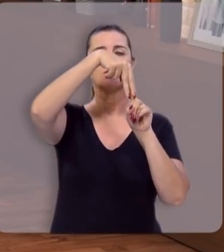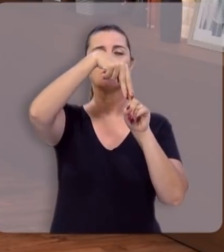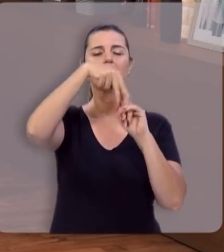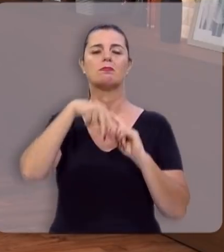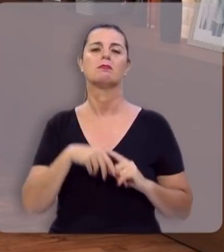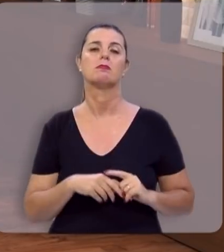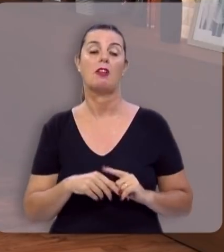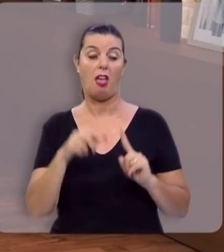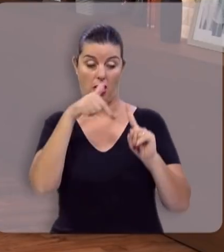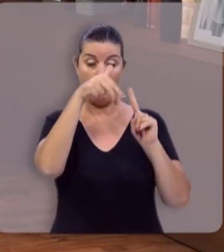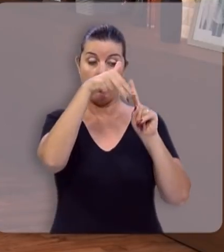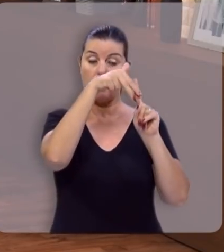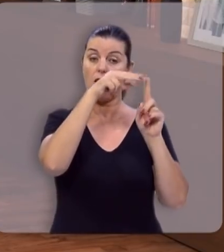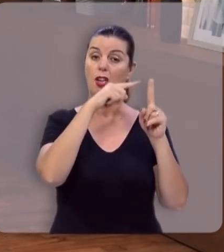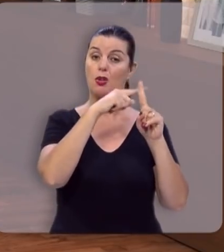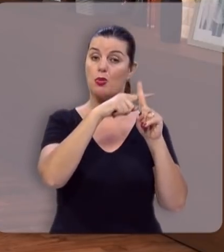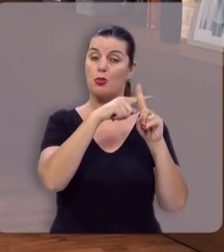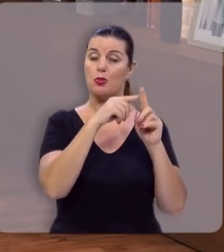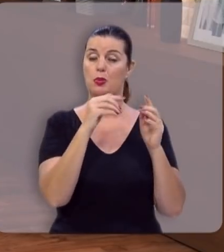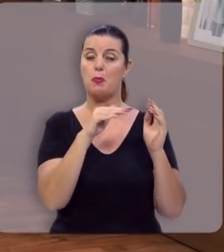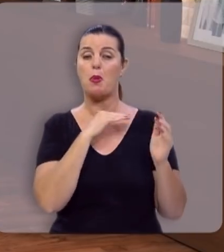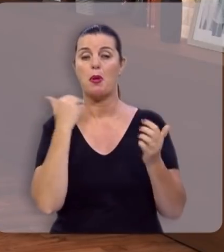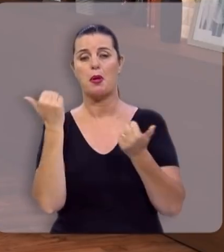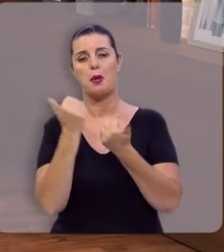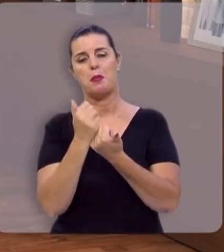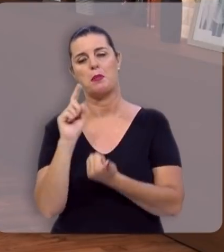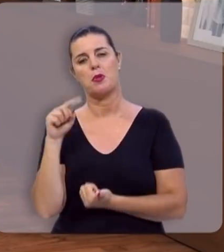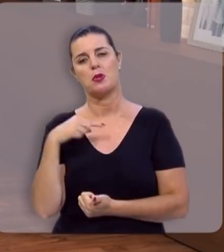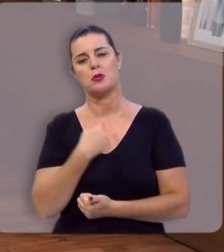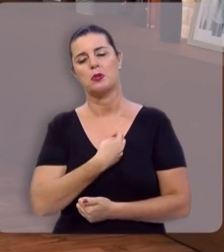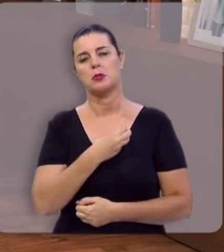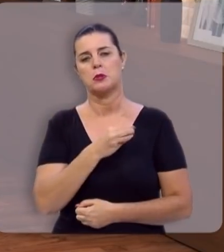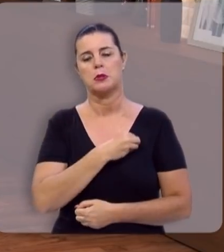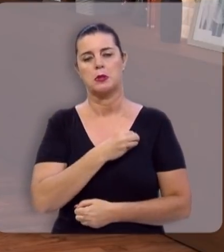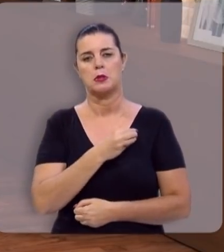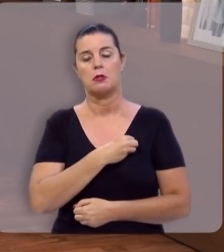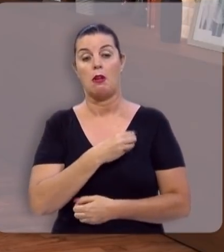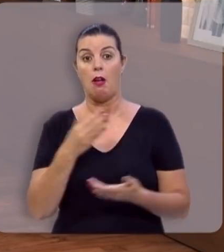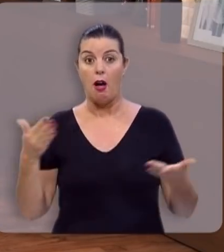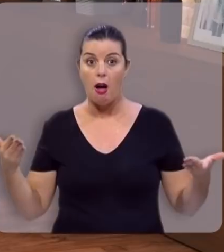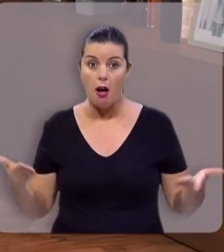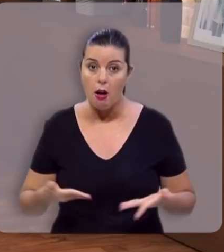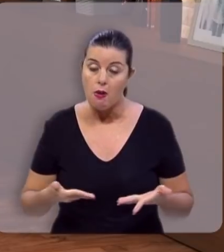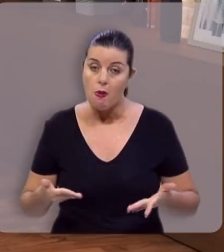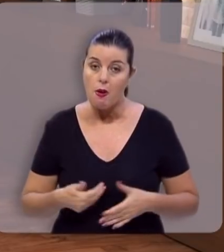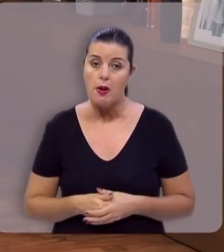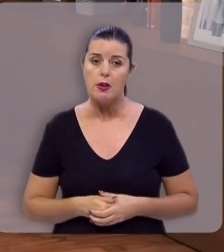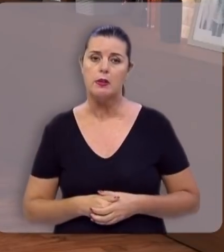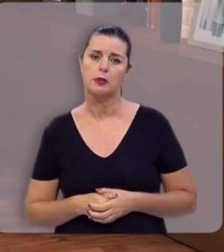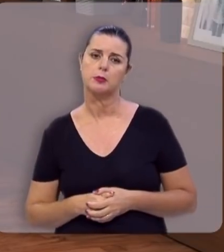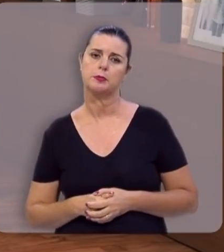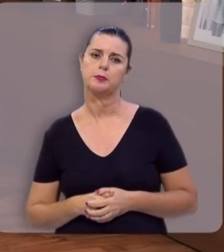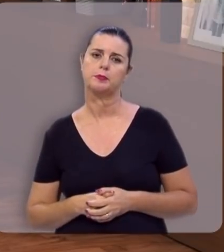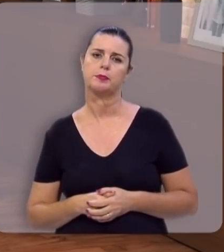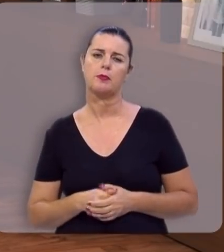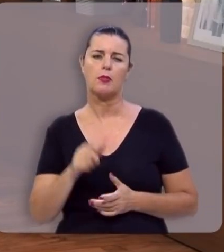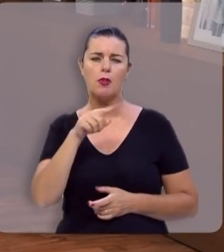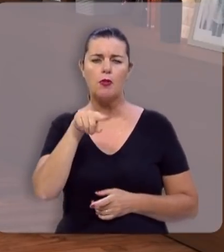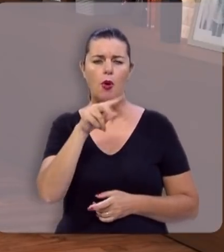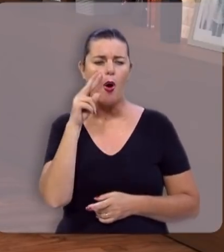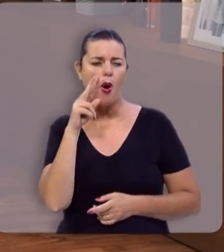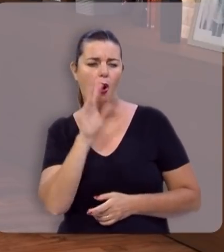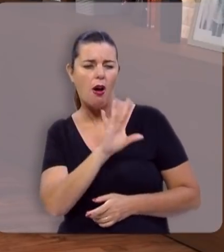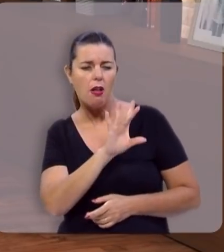E ali na cruz ele morreu pelos nossos pecados. E agora, se você olhar para